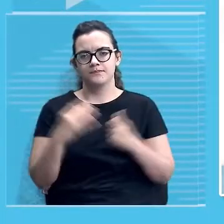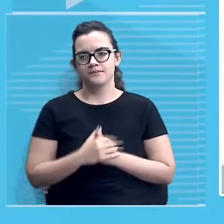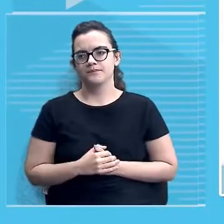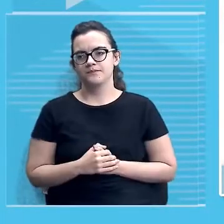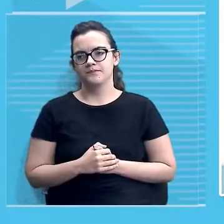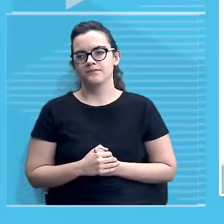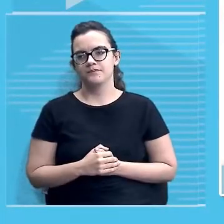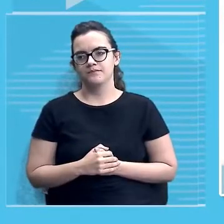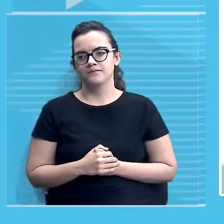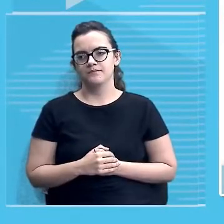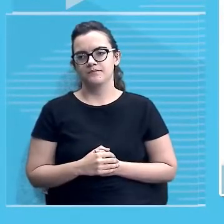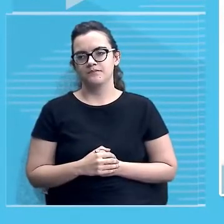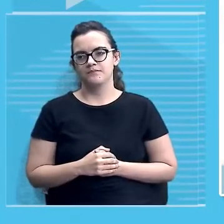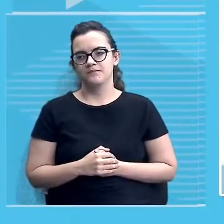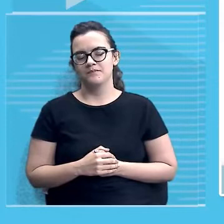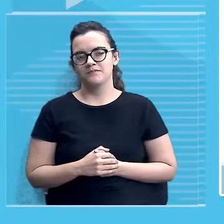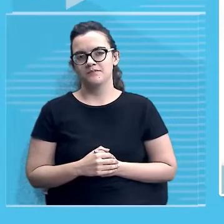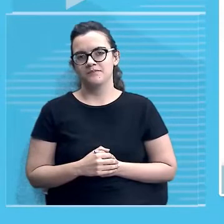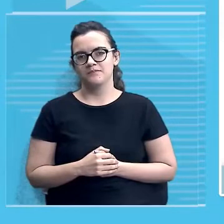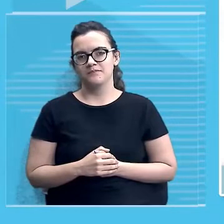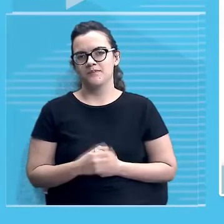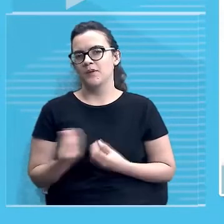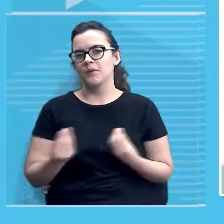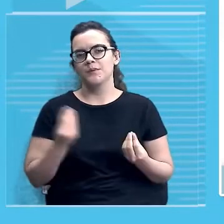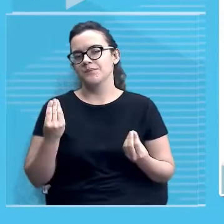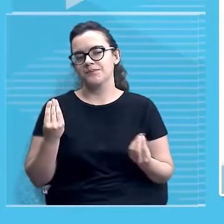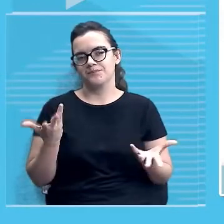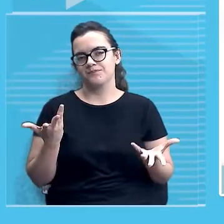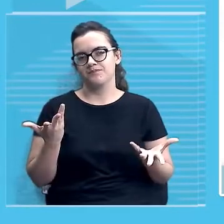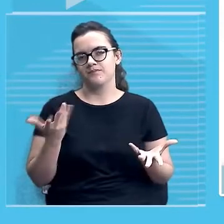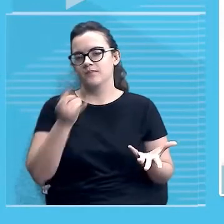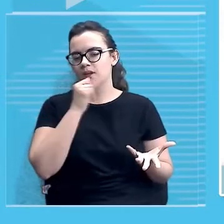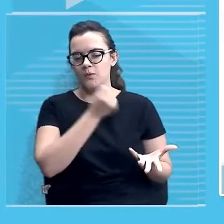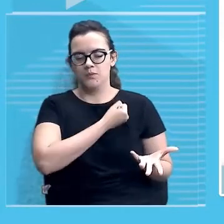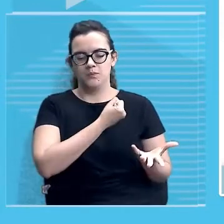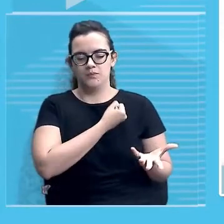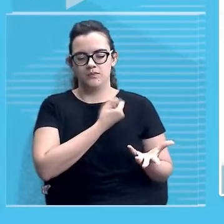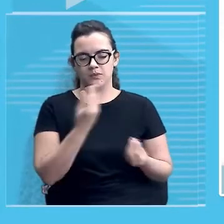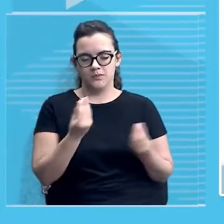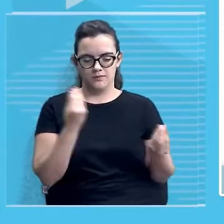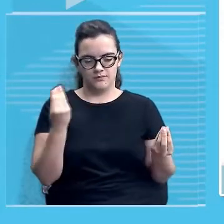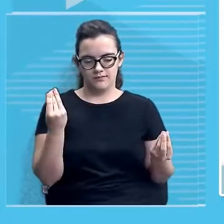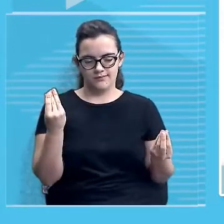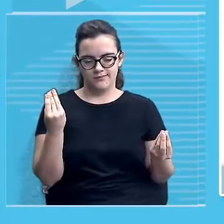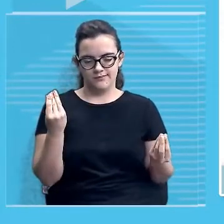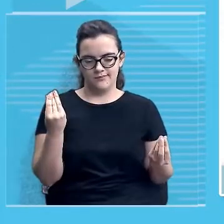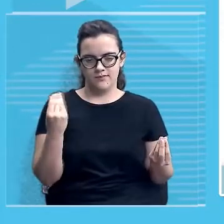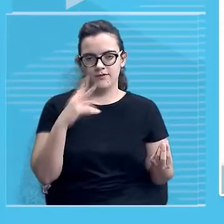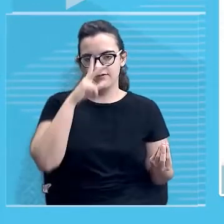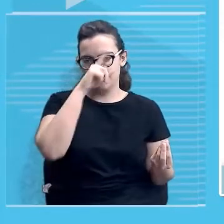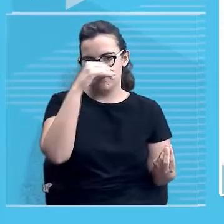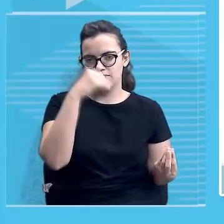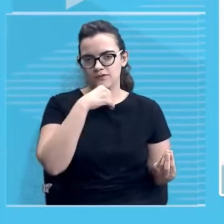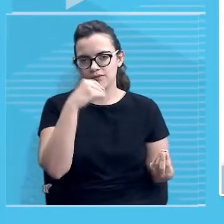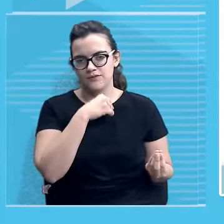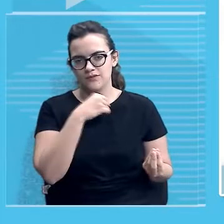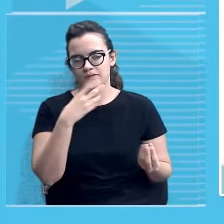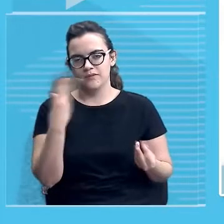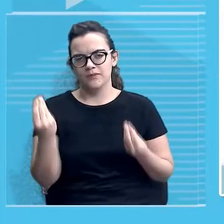definir uma grandeza para o calor. Eu consigo medir o calor através dessa